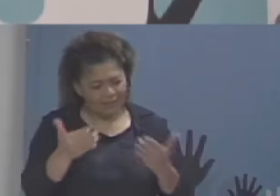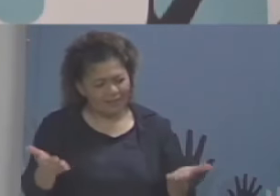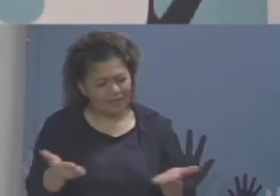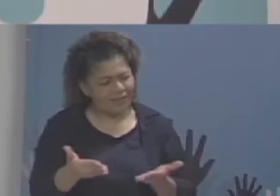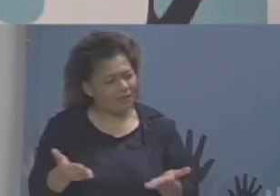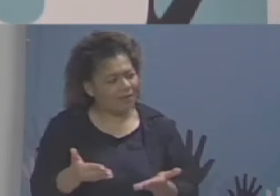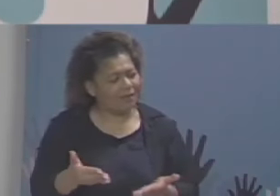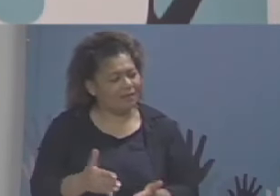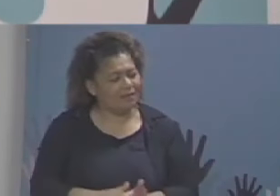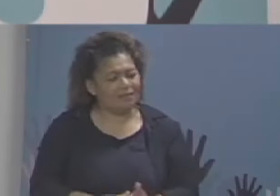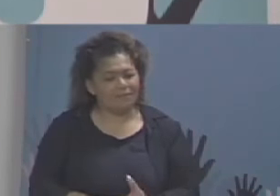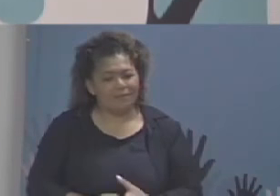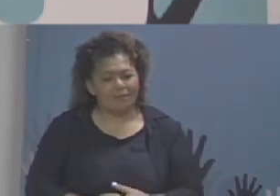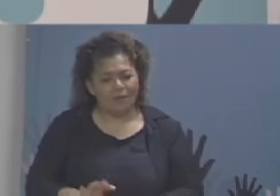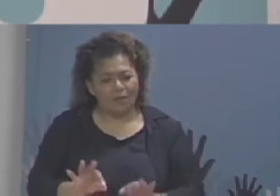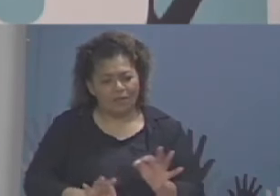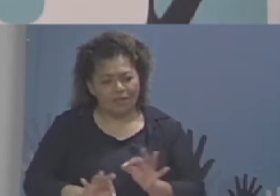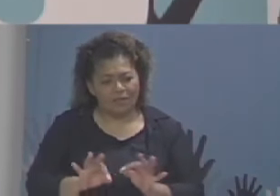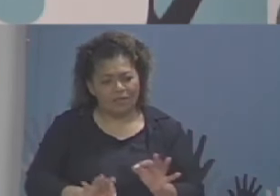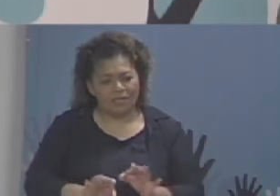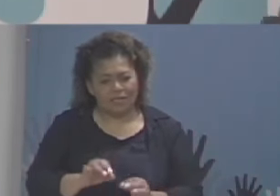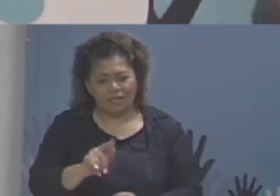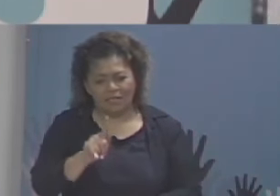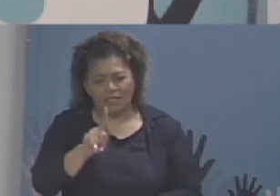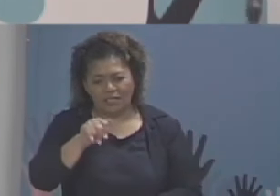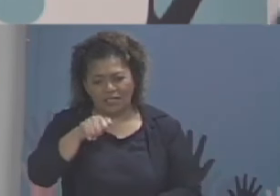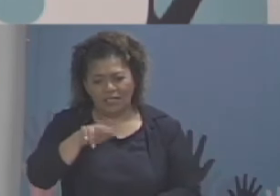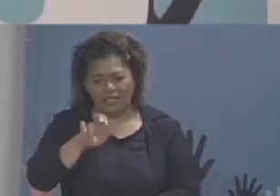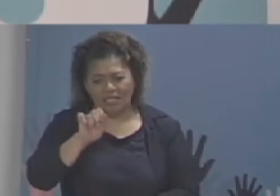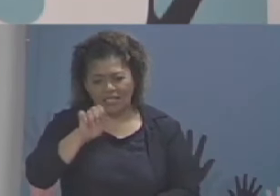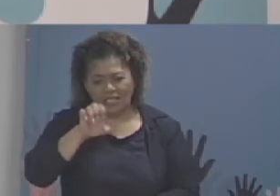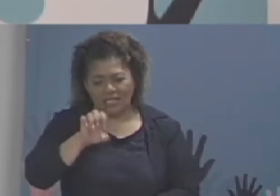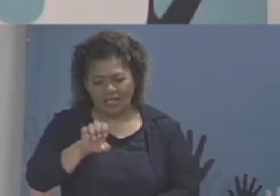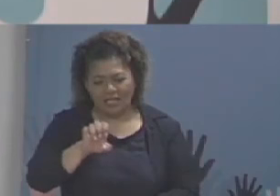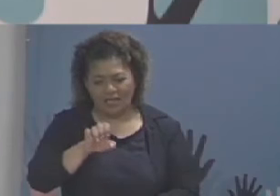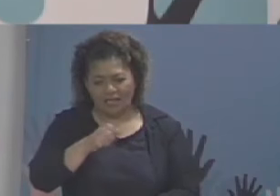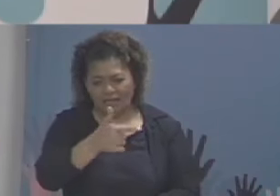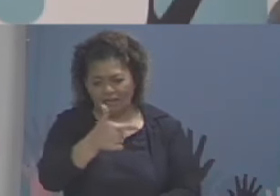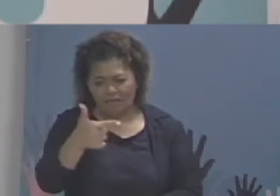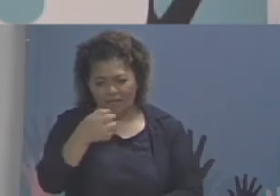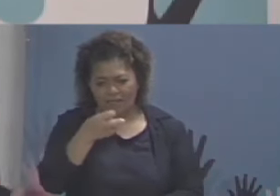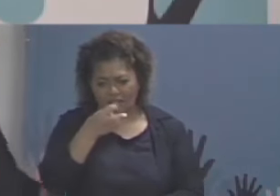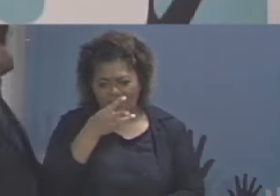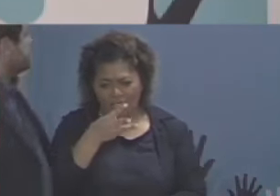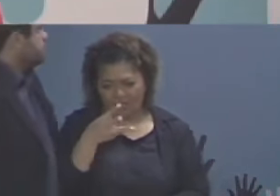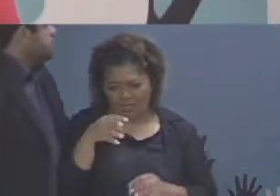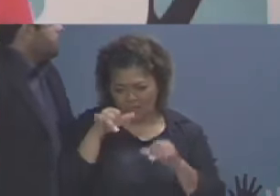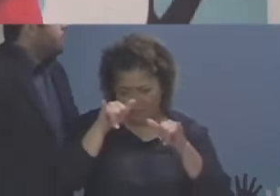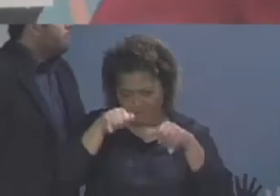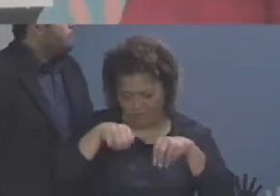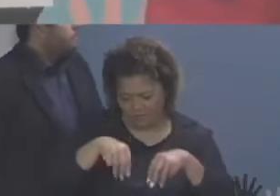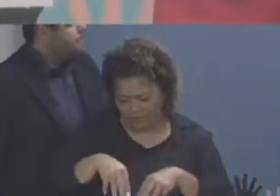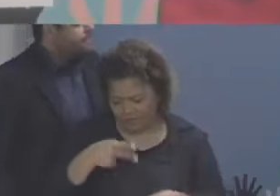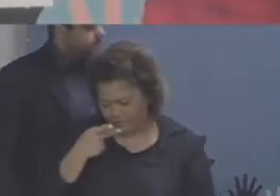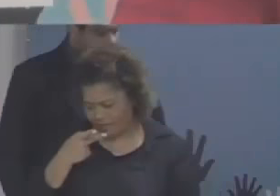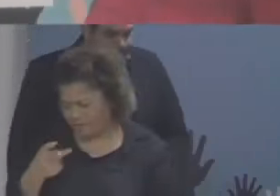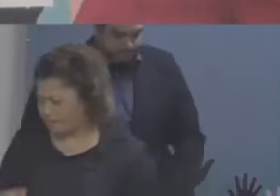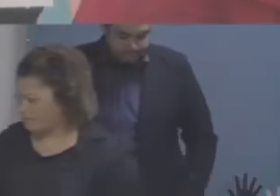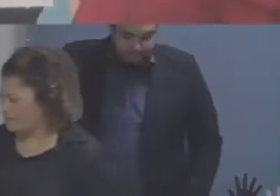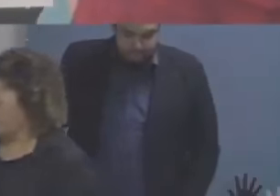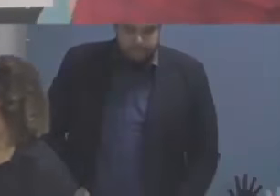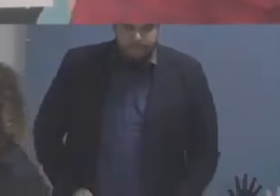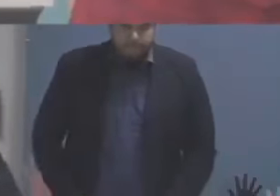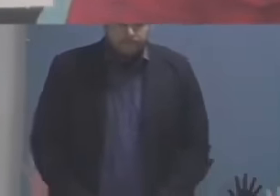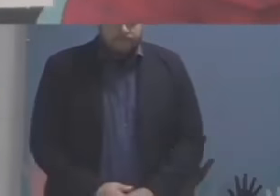o Rogério Giannini, representante da chapa 23, que fará suas considerações finais. Acho